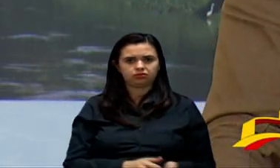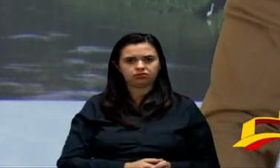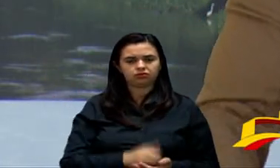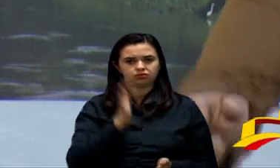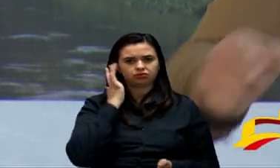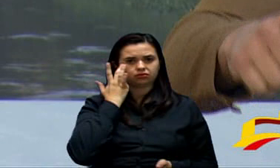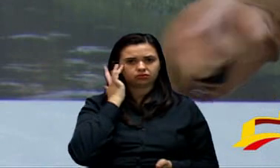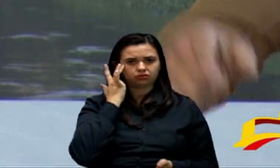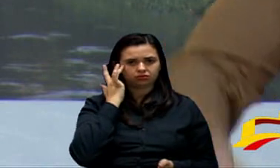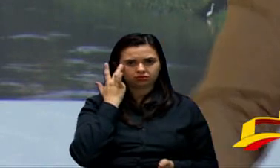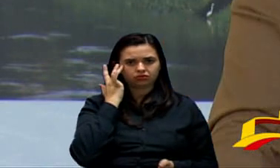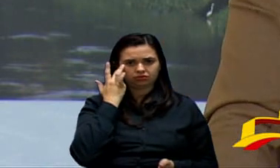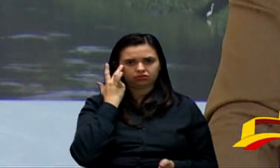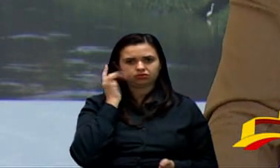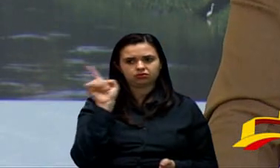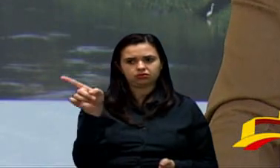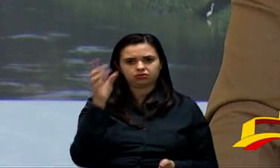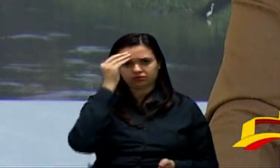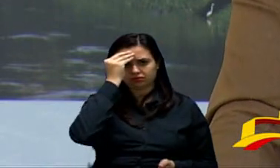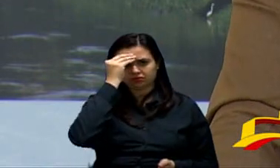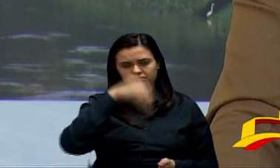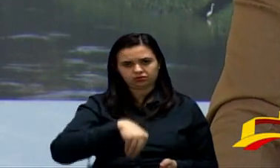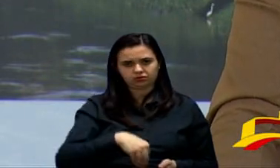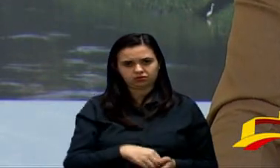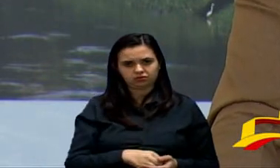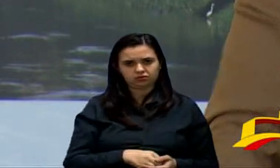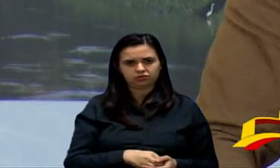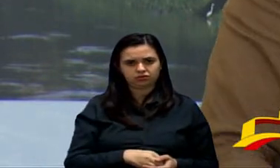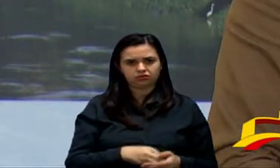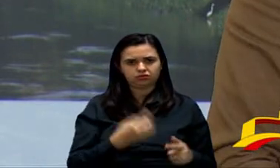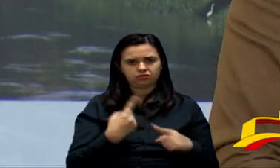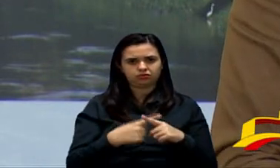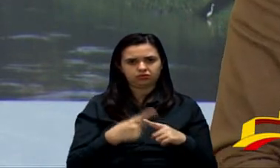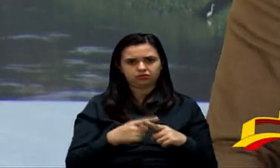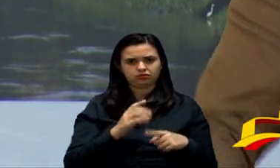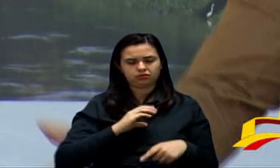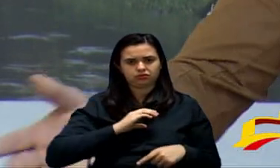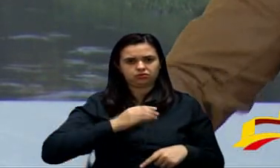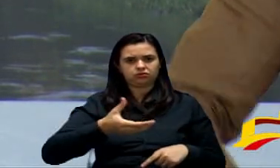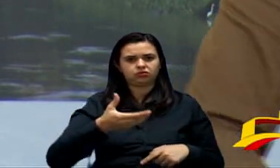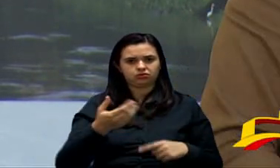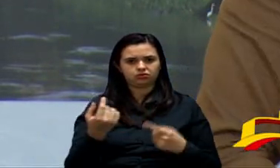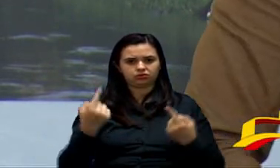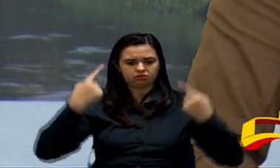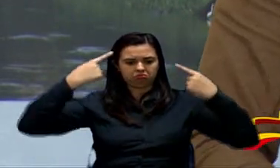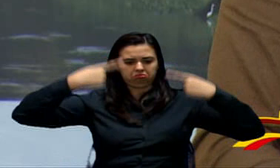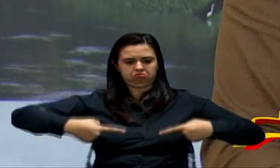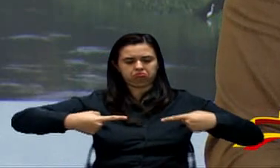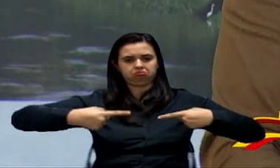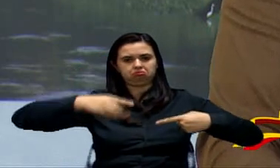outro no lugar. Eu tenho certeza que ele não disputa as eleições, porque ele não tem coragem de enfrentar o Bolsonaro de novo, porque o Bolsonaro já venceu.